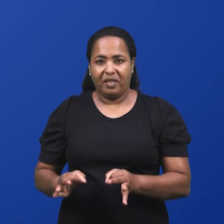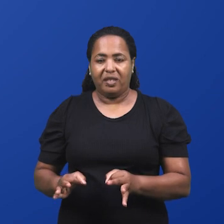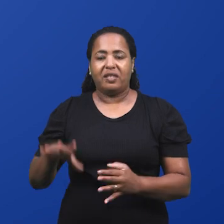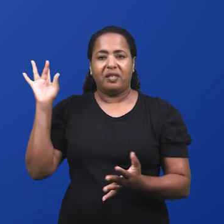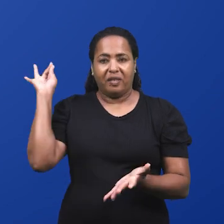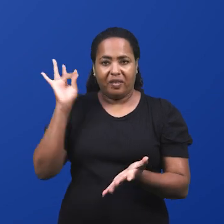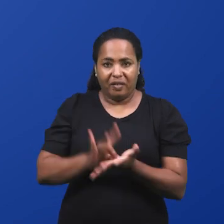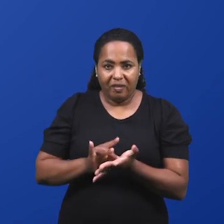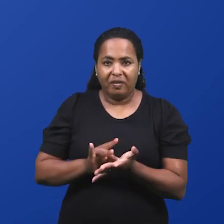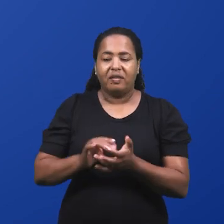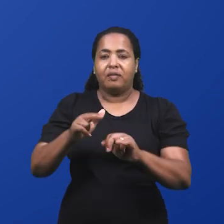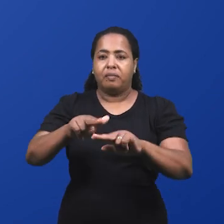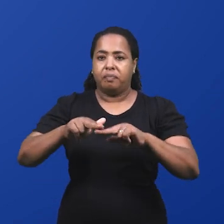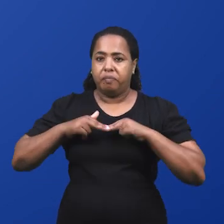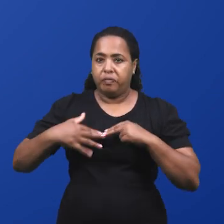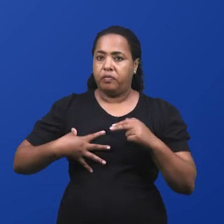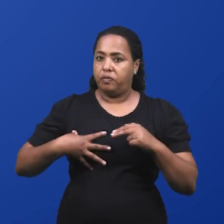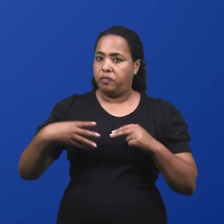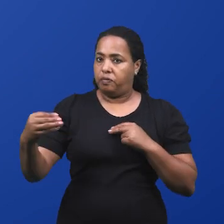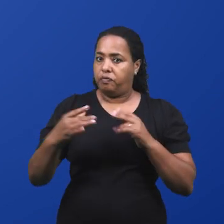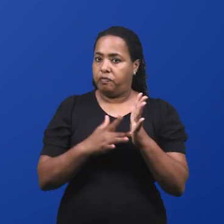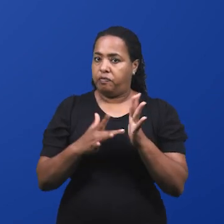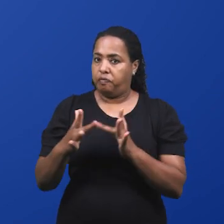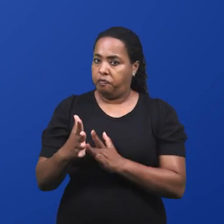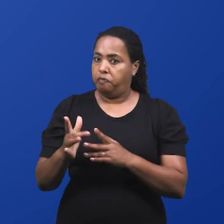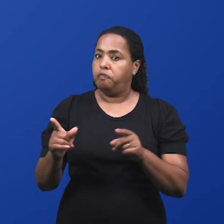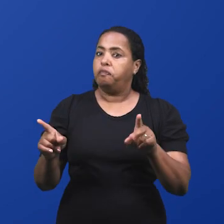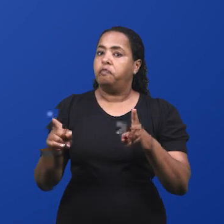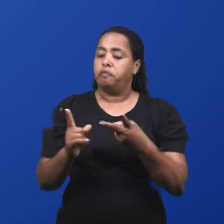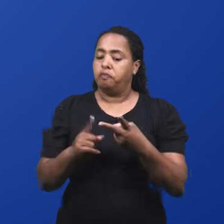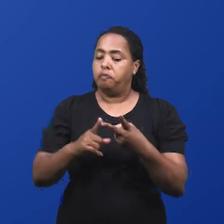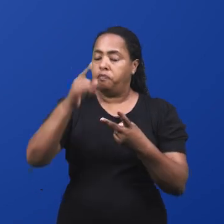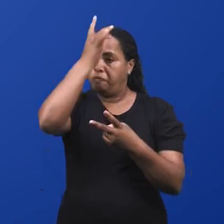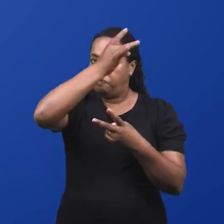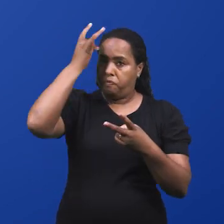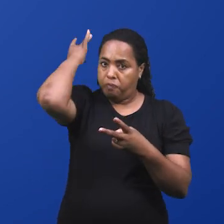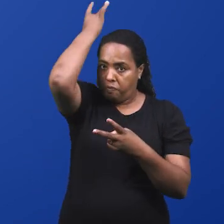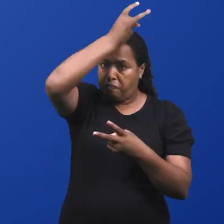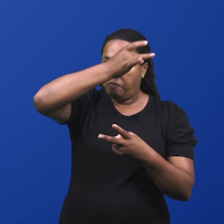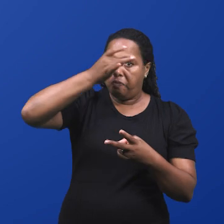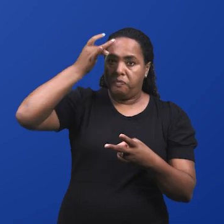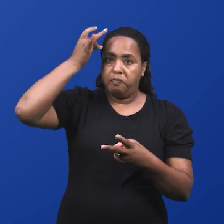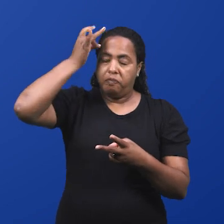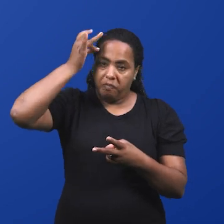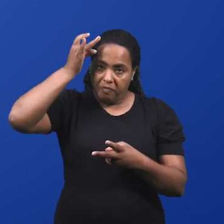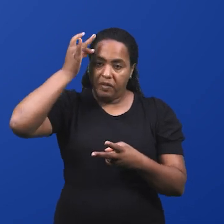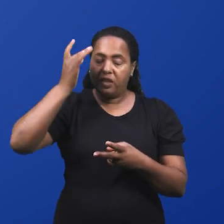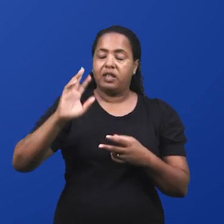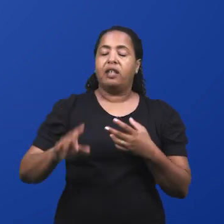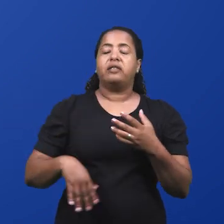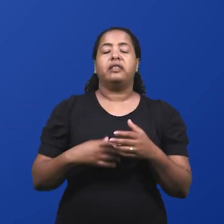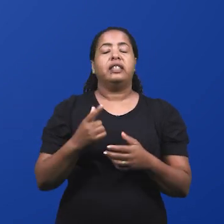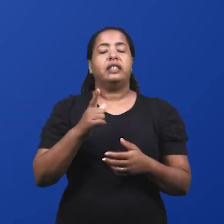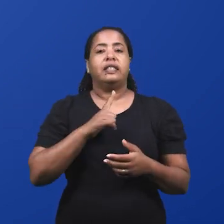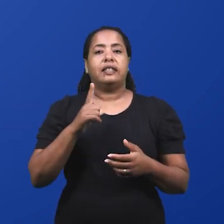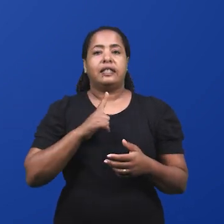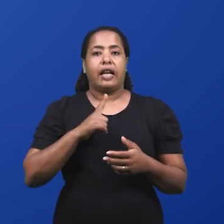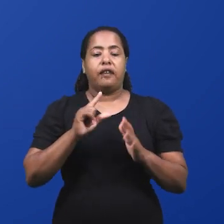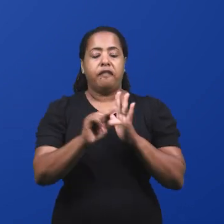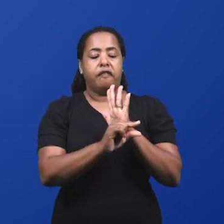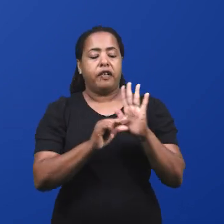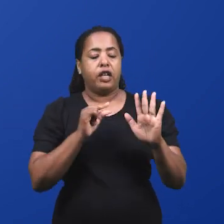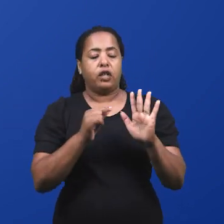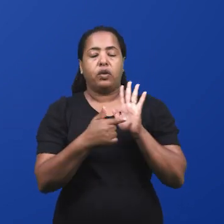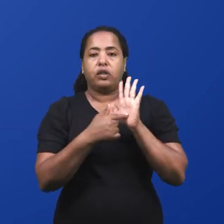uma garantia e uma realidade através do seu Filho e através do Espírito Santo. Isso a gente pode ver bastante em